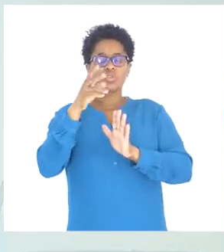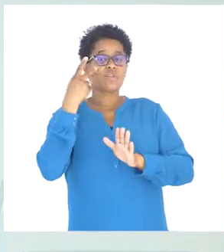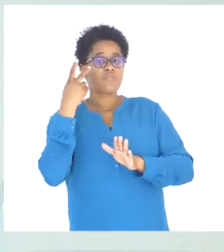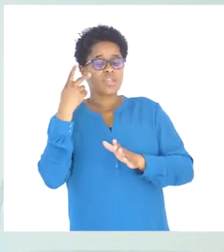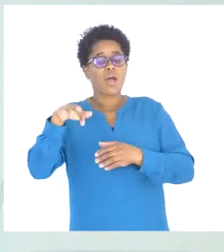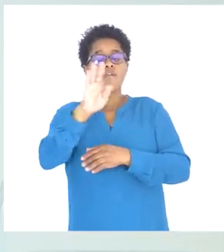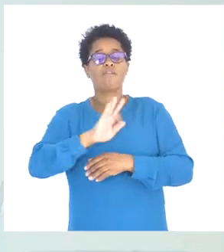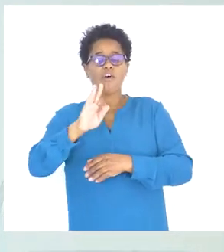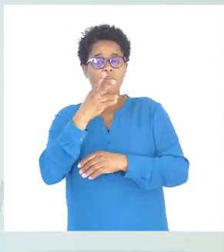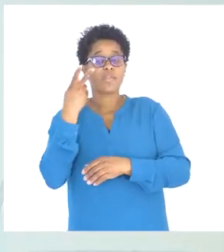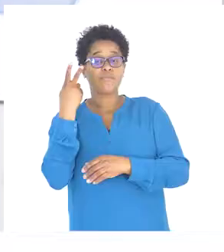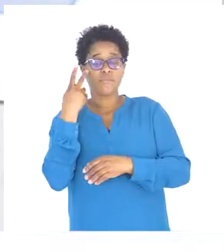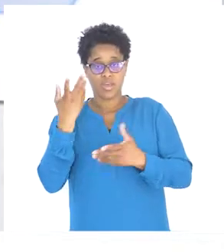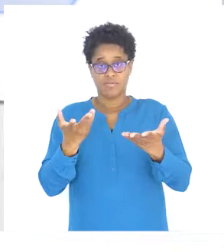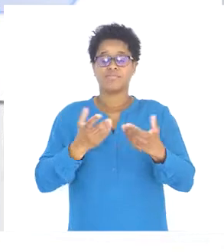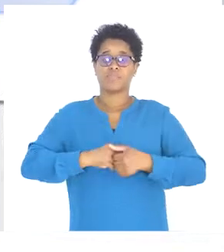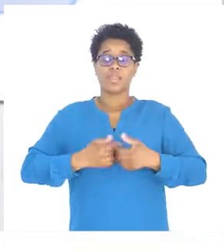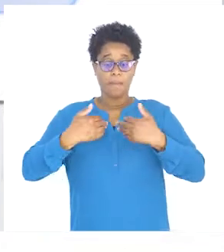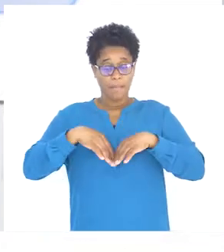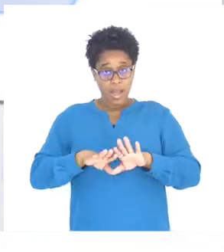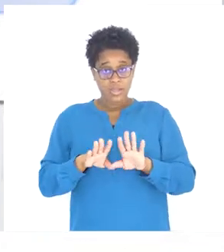sobreviver, não é? Mas,